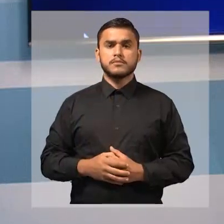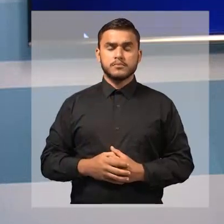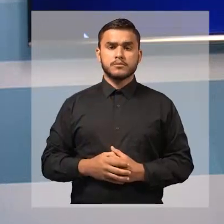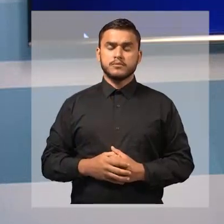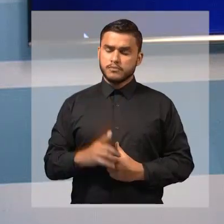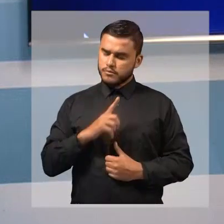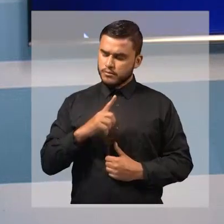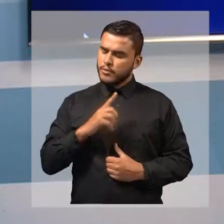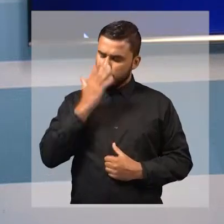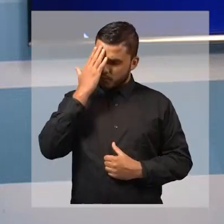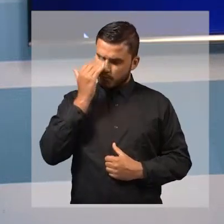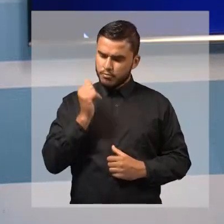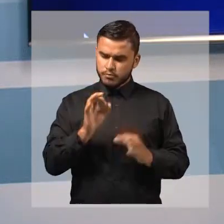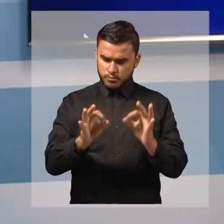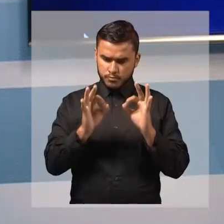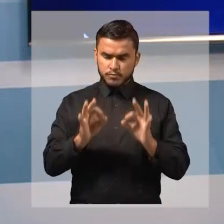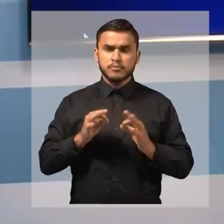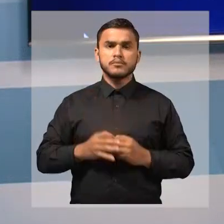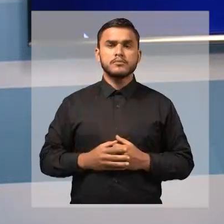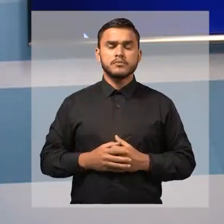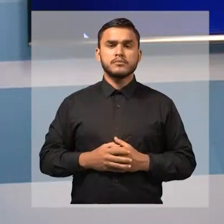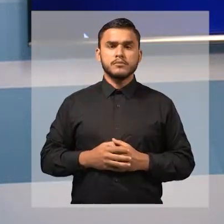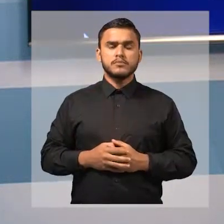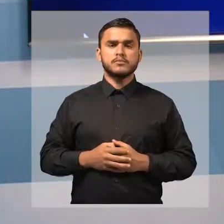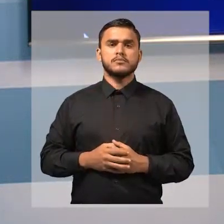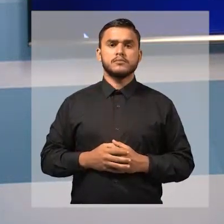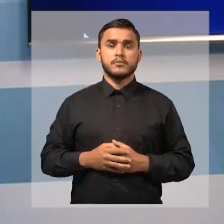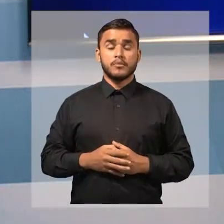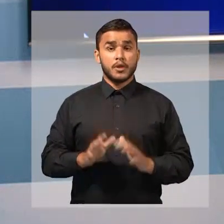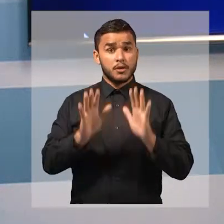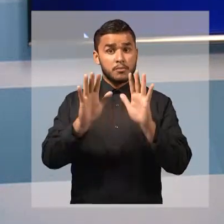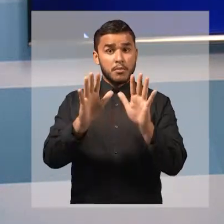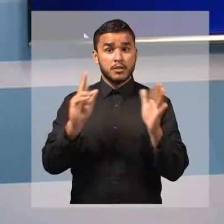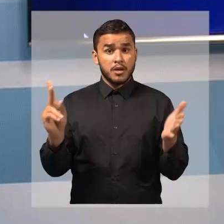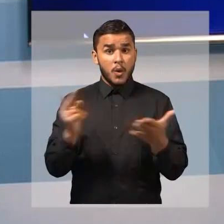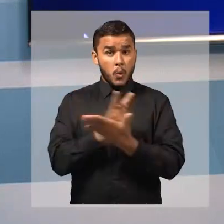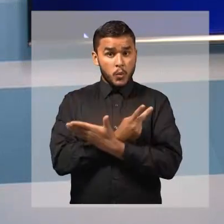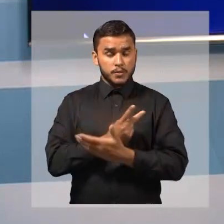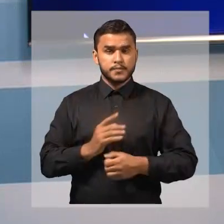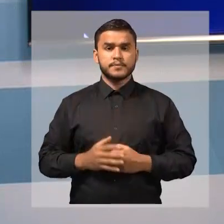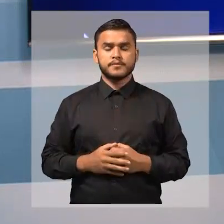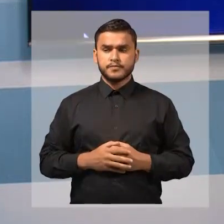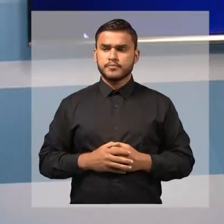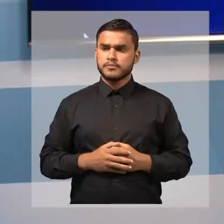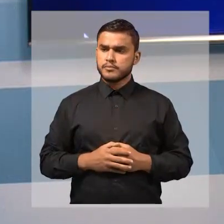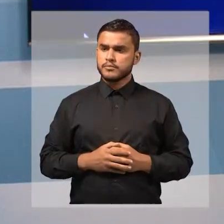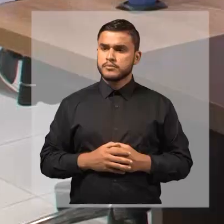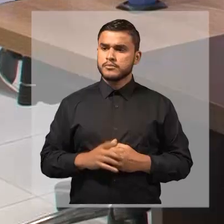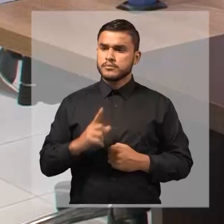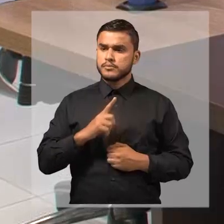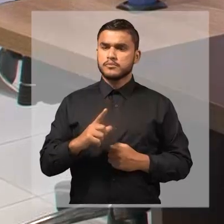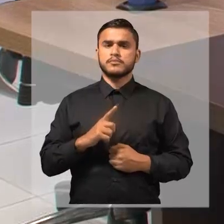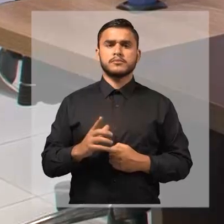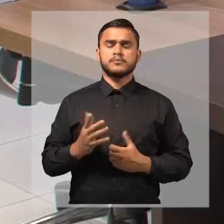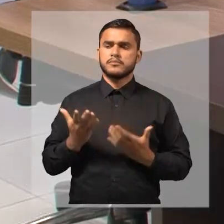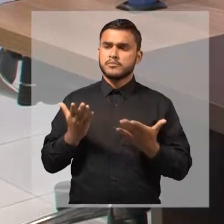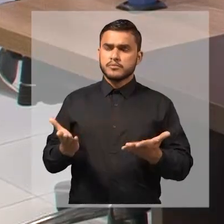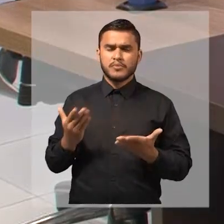não tem a menor dúvida. Mas a atitude desse magistrado sobre a qual nós estamos